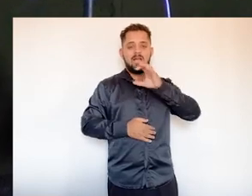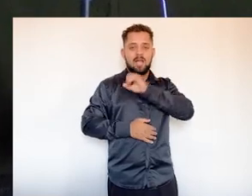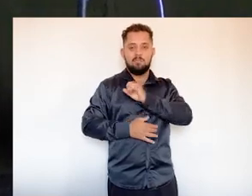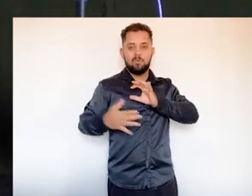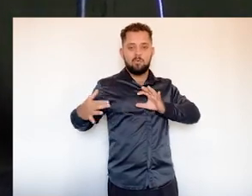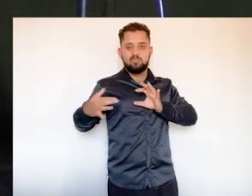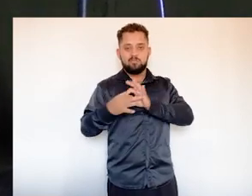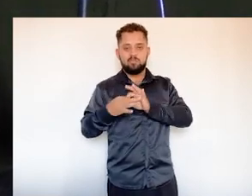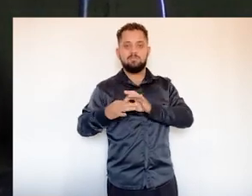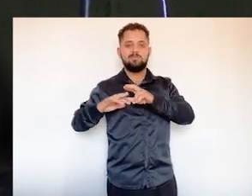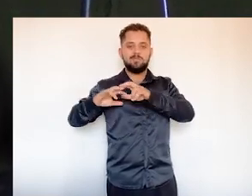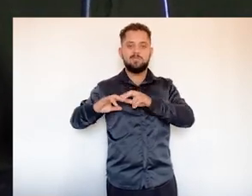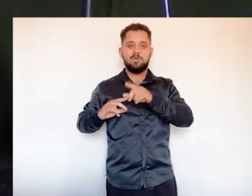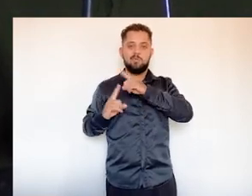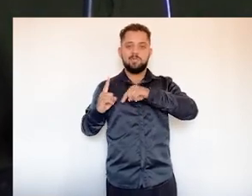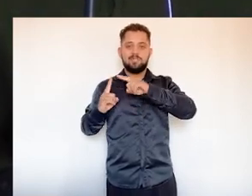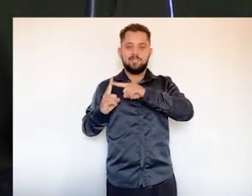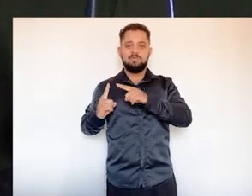música.